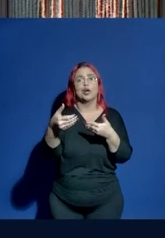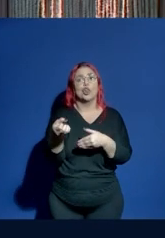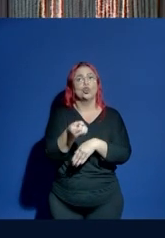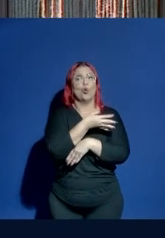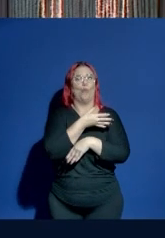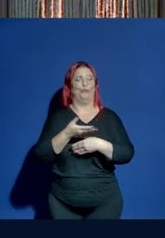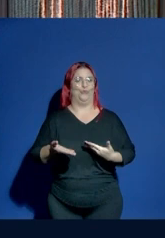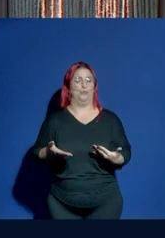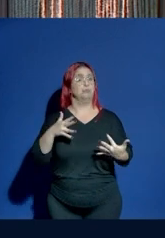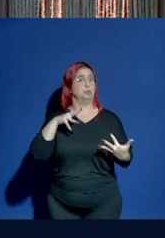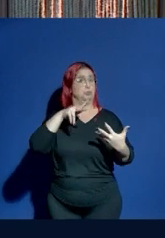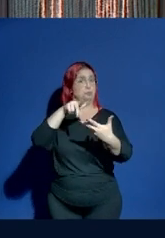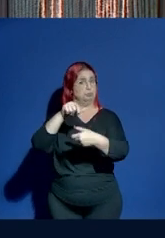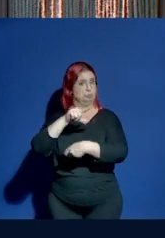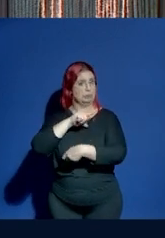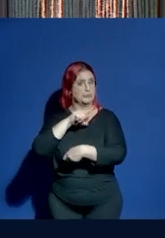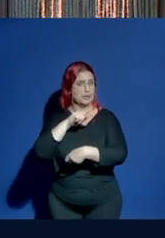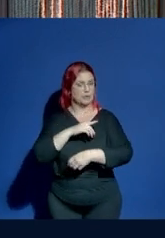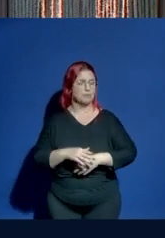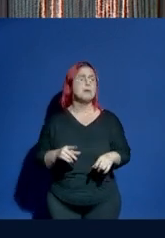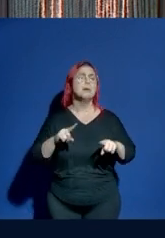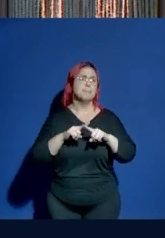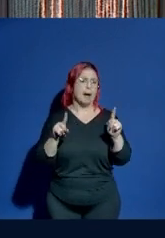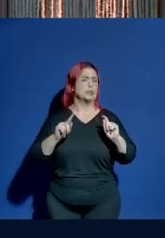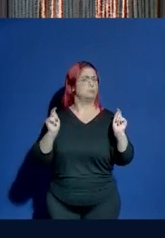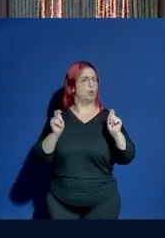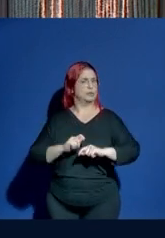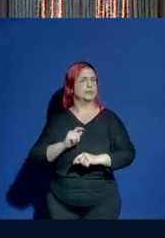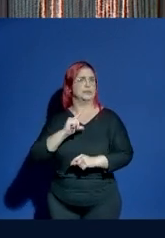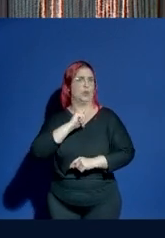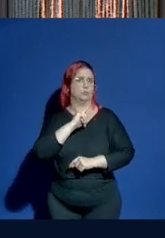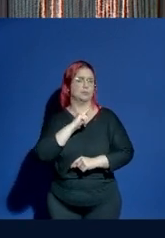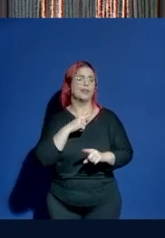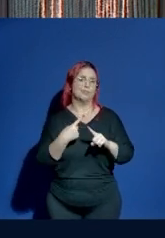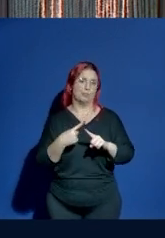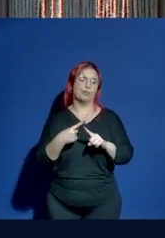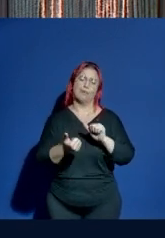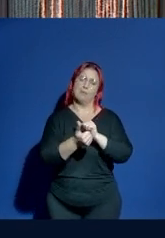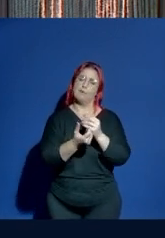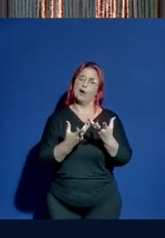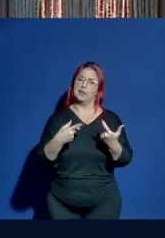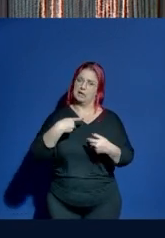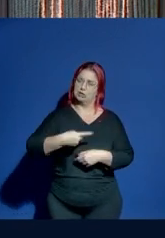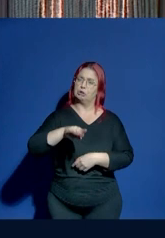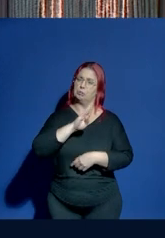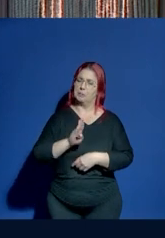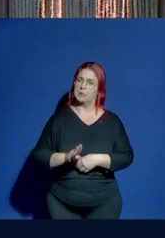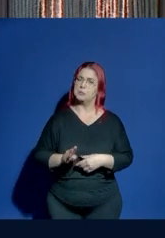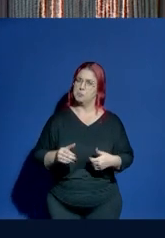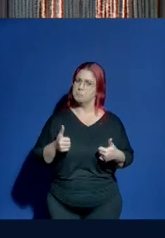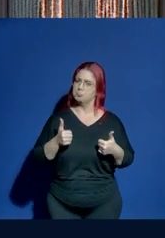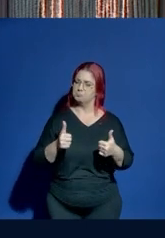nível mundial. Mas nós temos, sim, potencial, porque o que a gente faz com muita qualidade aqui no Brasil.